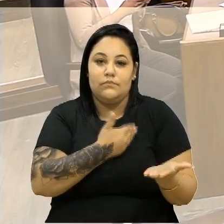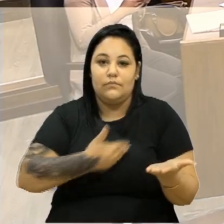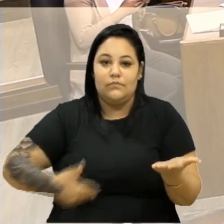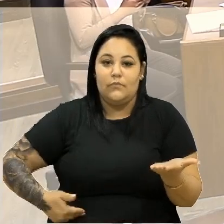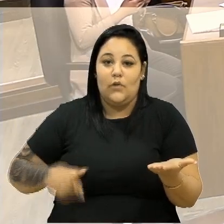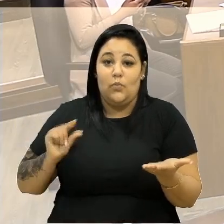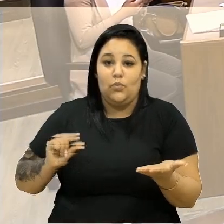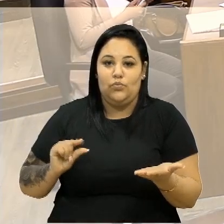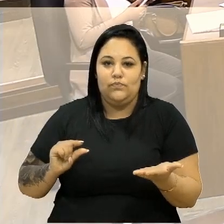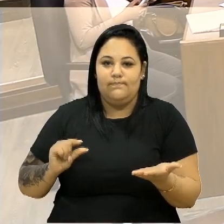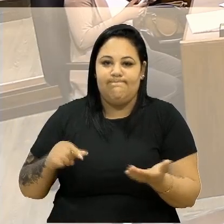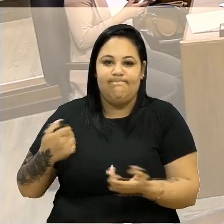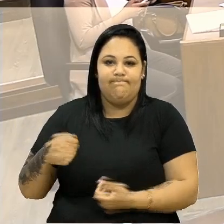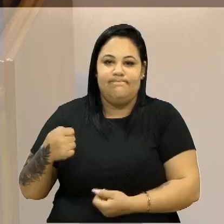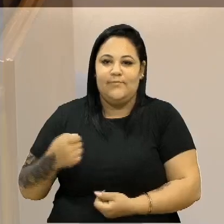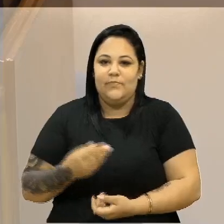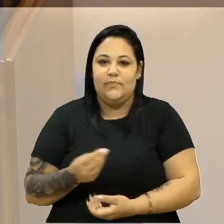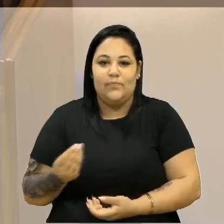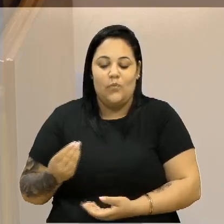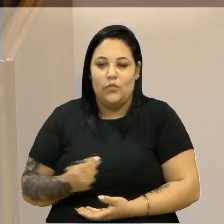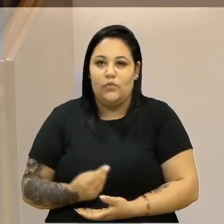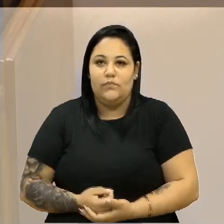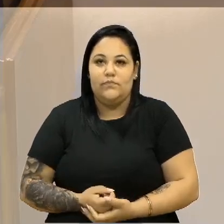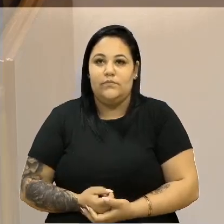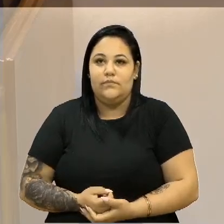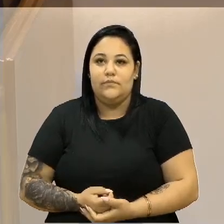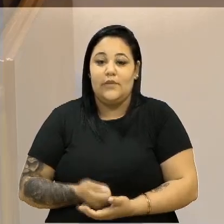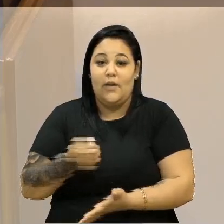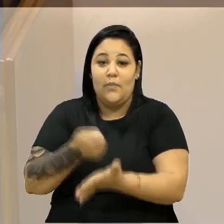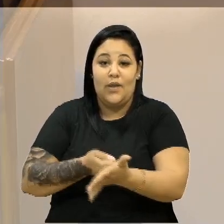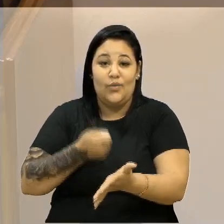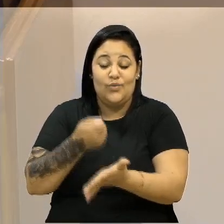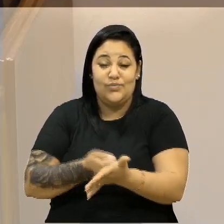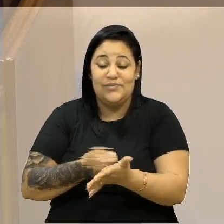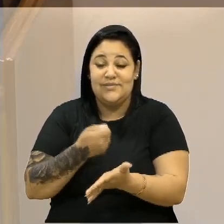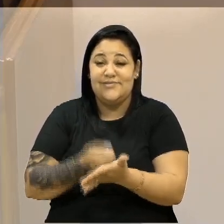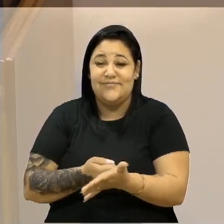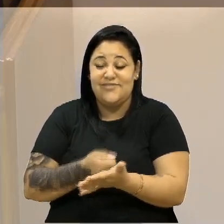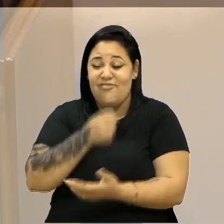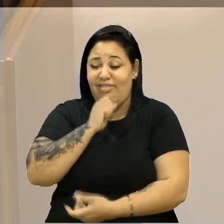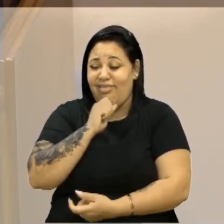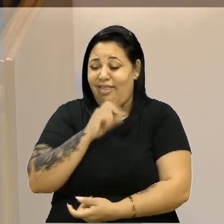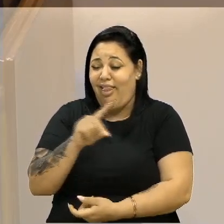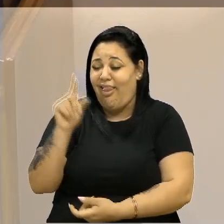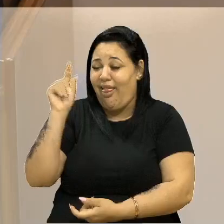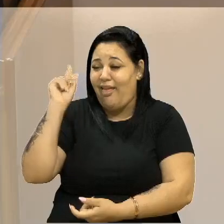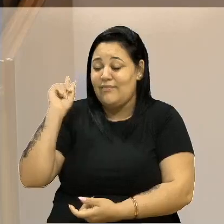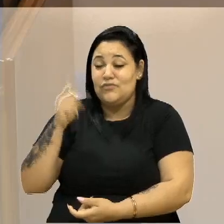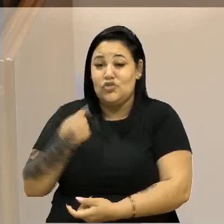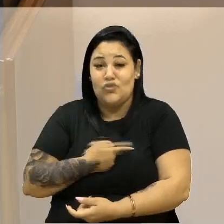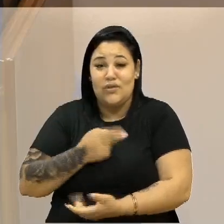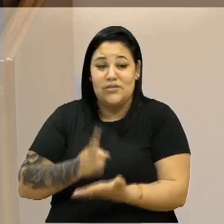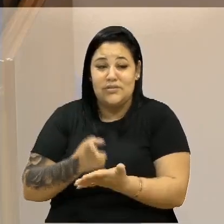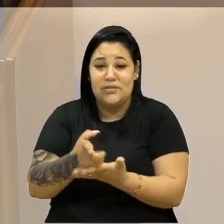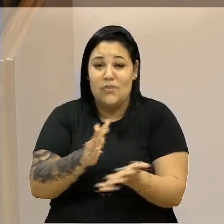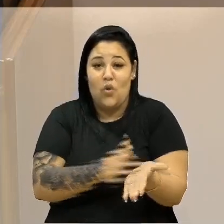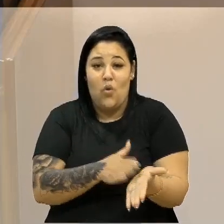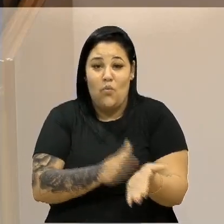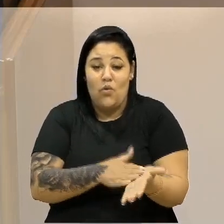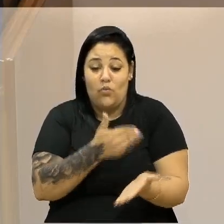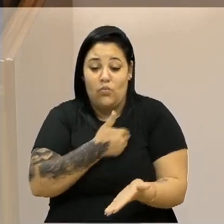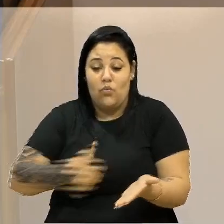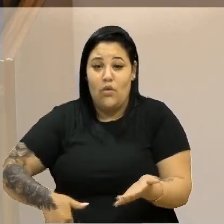o necessário. É uma luta antiga, isso sempre foi. E nós sempre cobramos que o poder público entregue